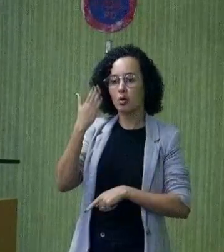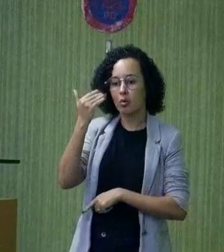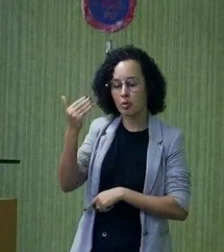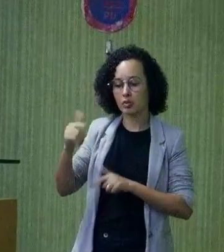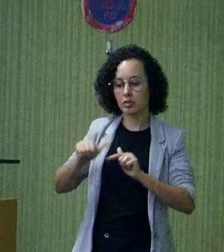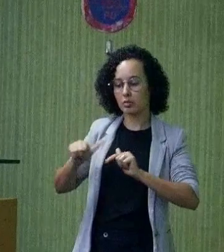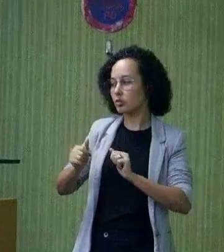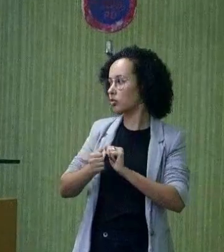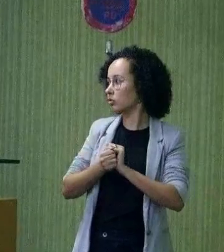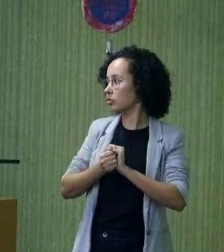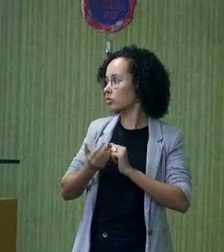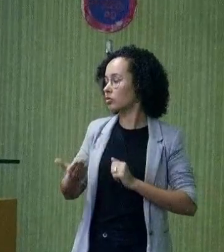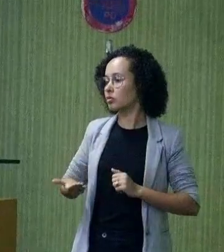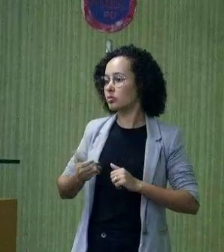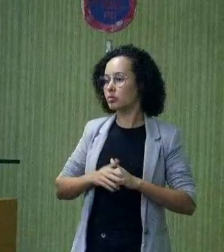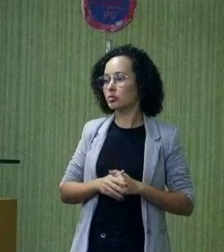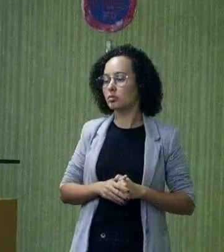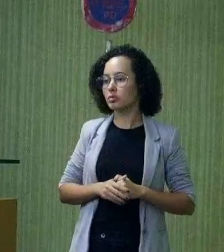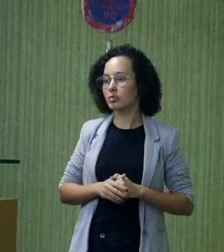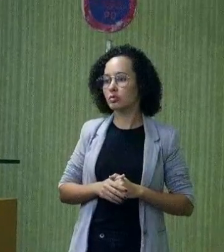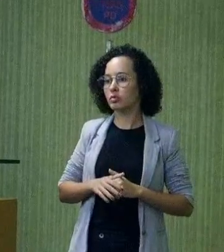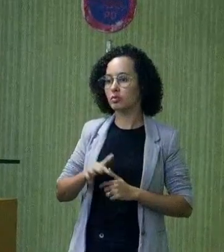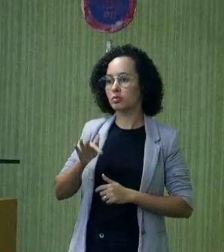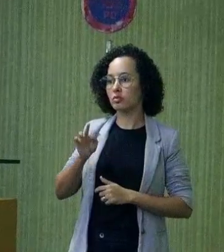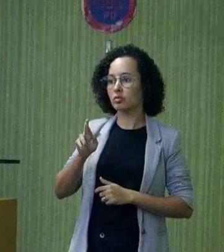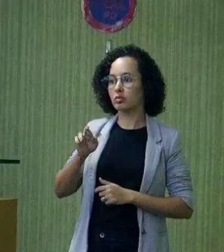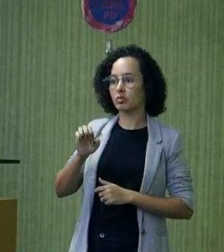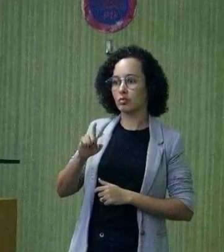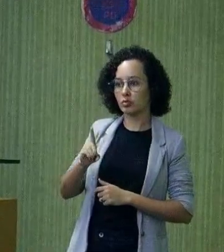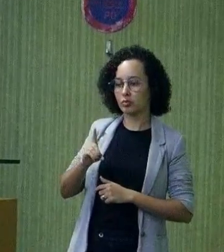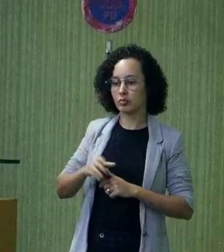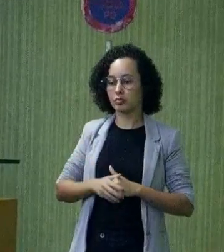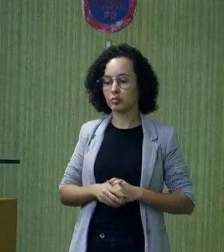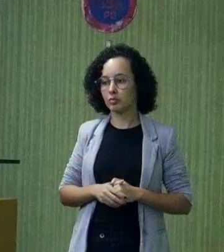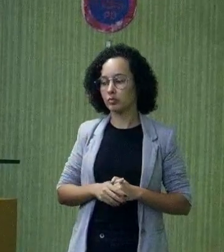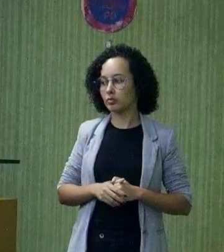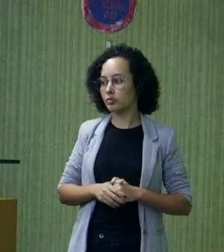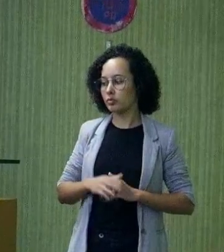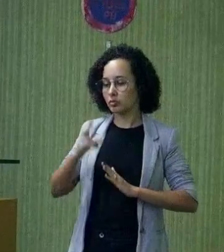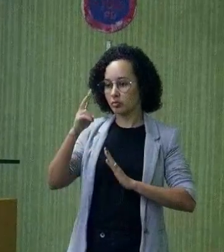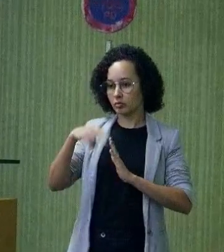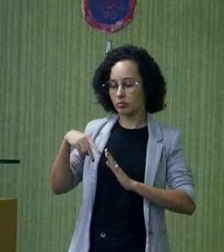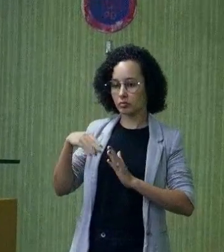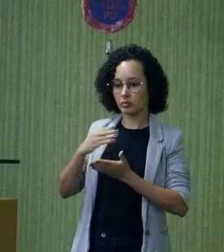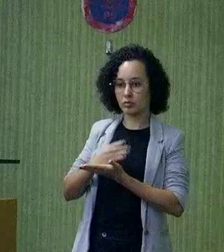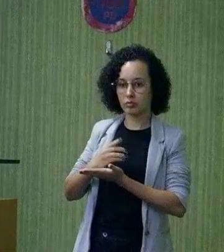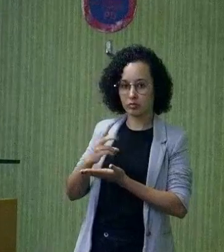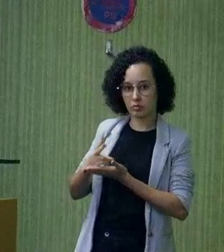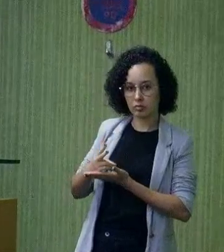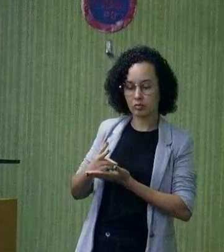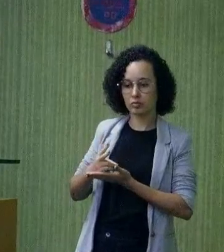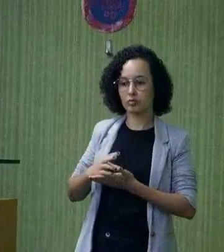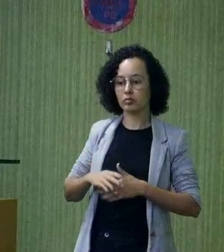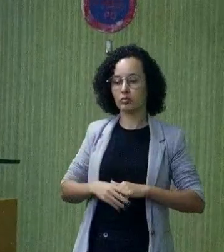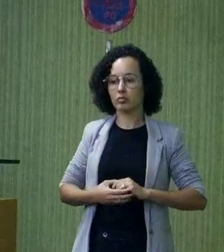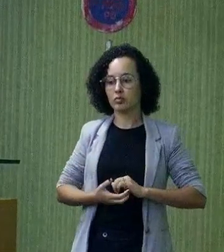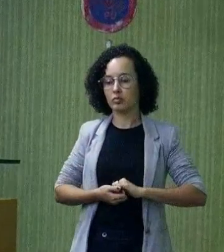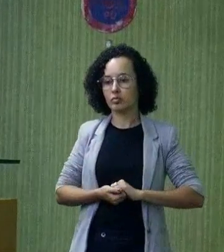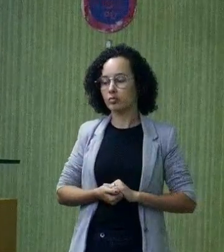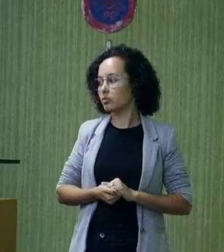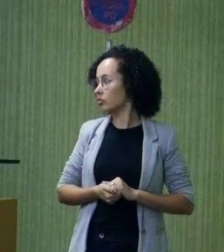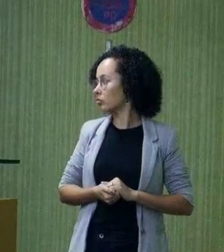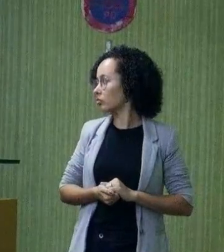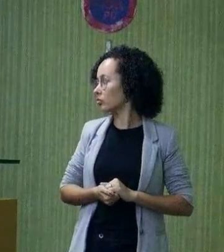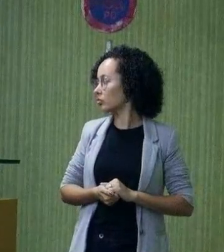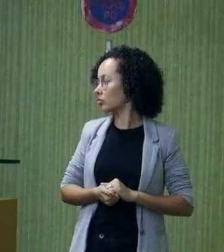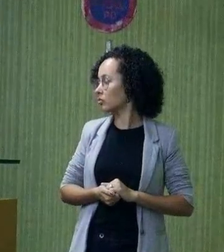com o senhor né com o senhor com Dr Fred e vou aqui ler o seu currículo agradecer mais